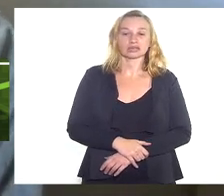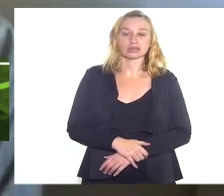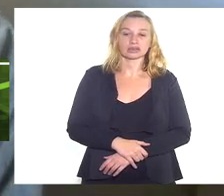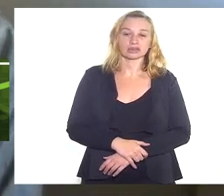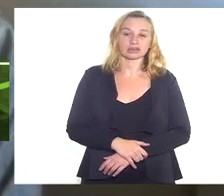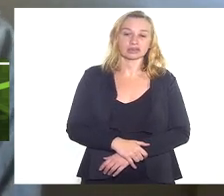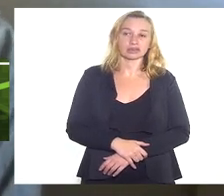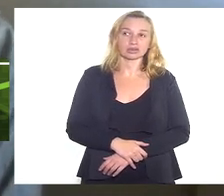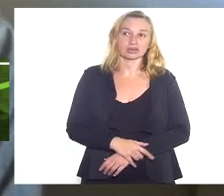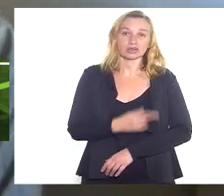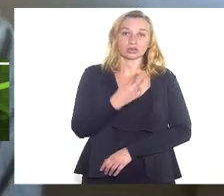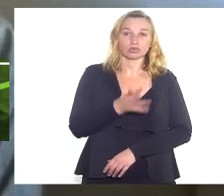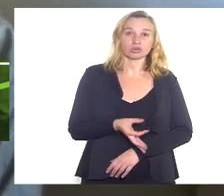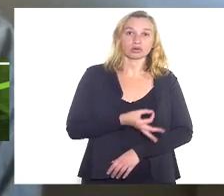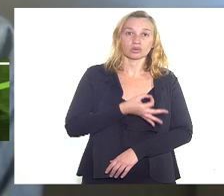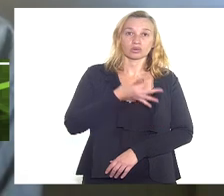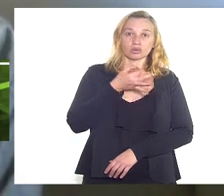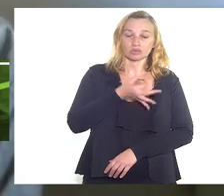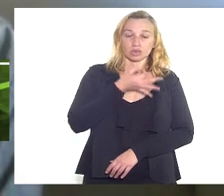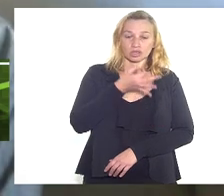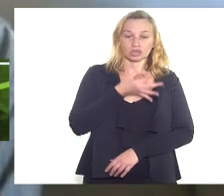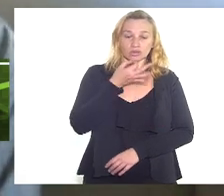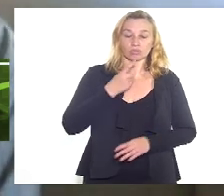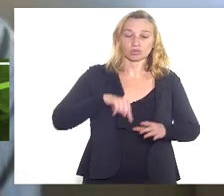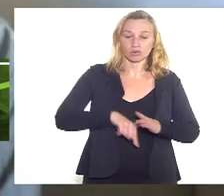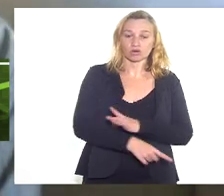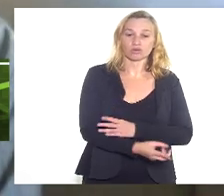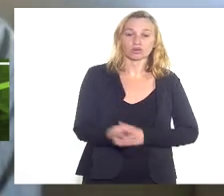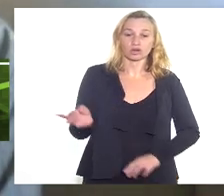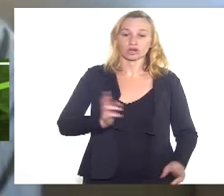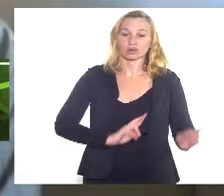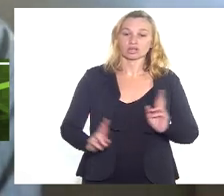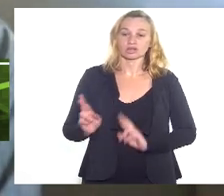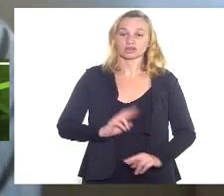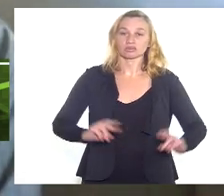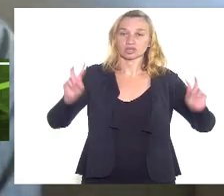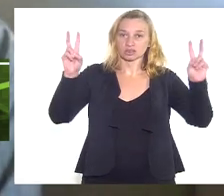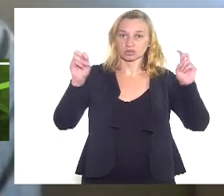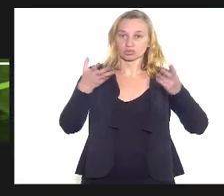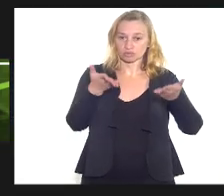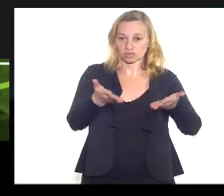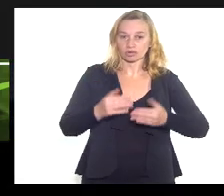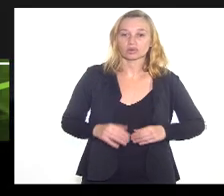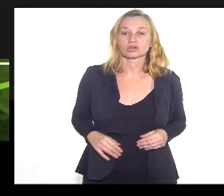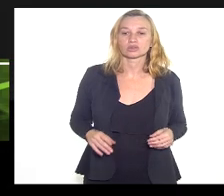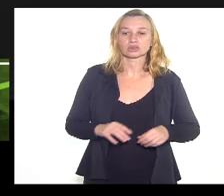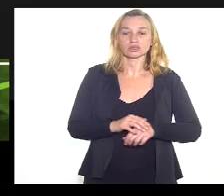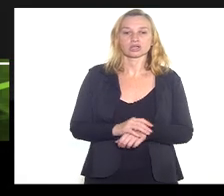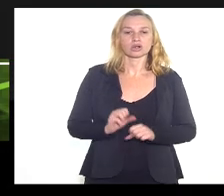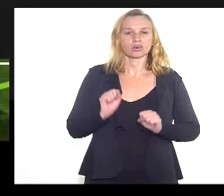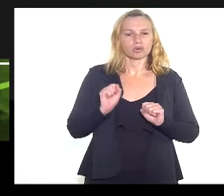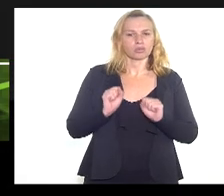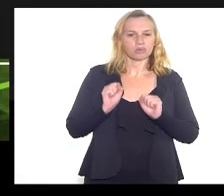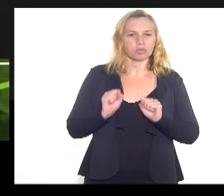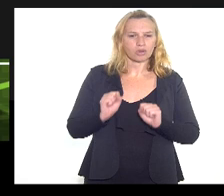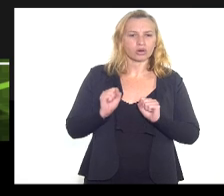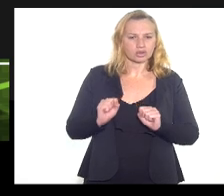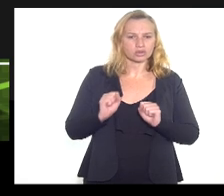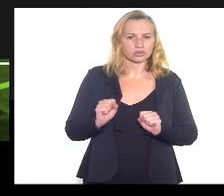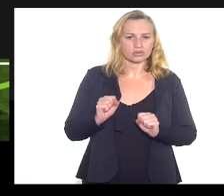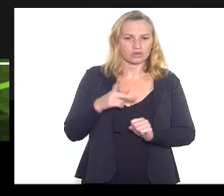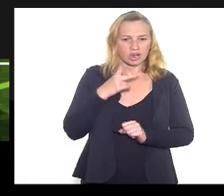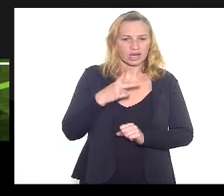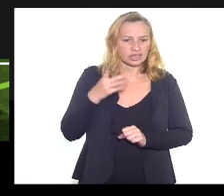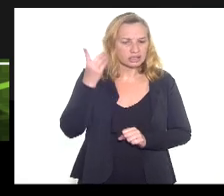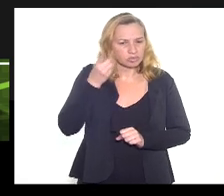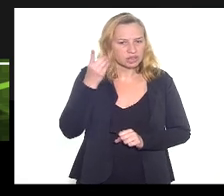de vista mais profundo em relação a esse tema, por favor. Deputado, eu posso fazer uma. Posso dar uma